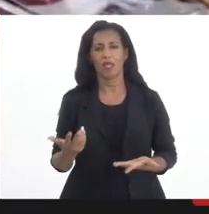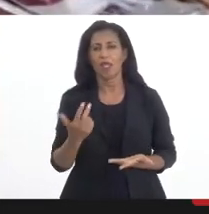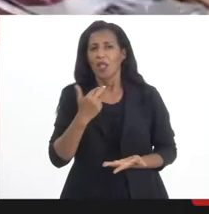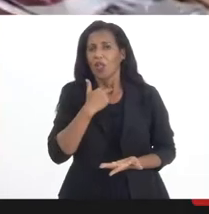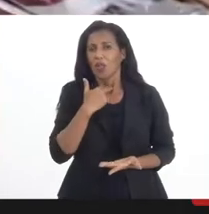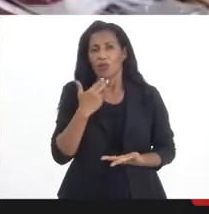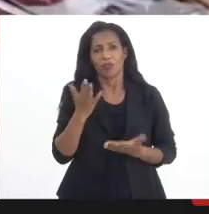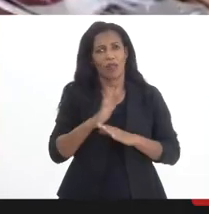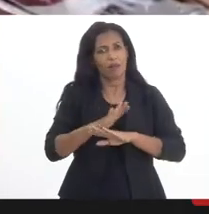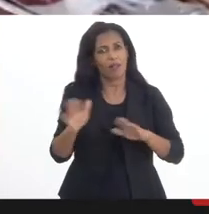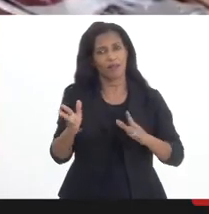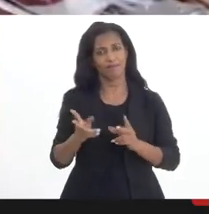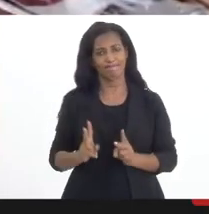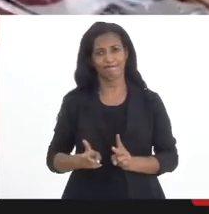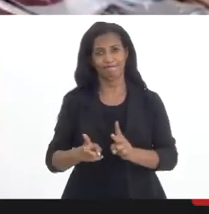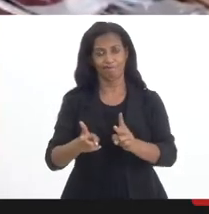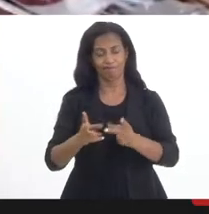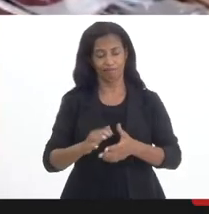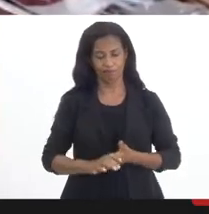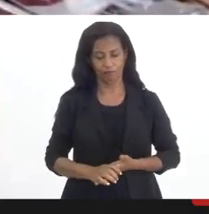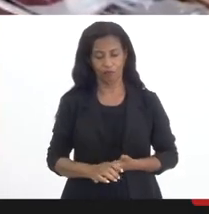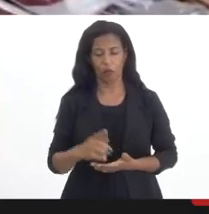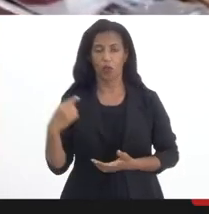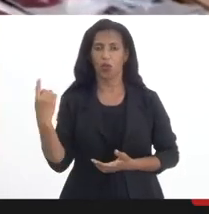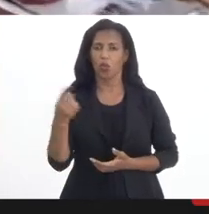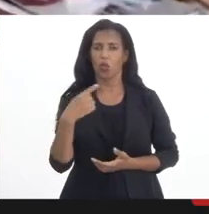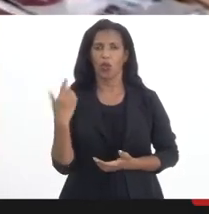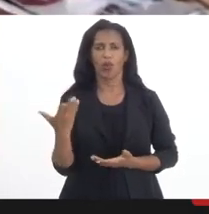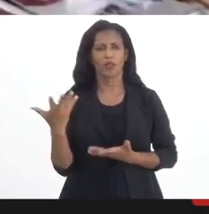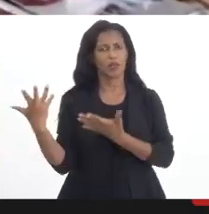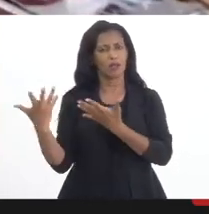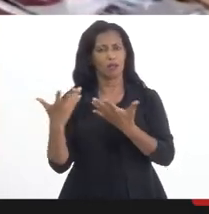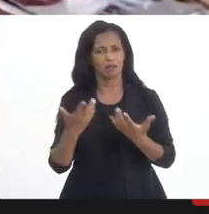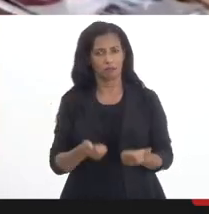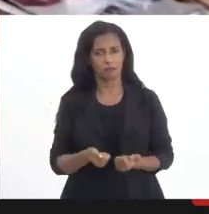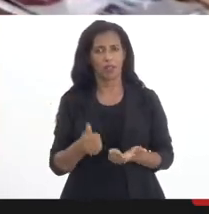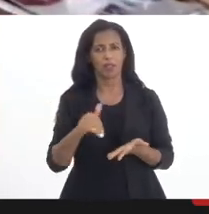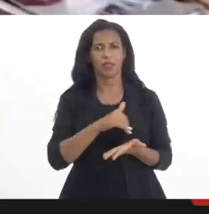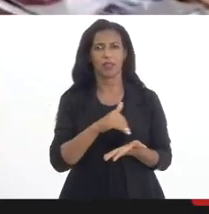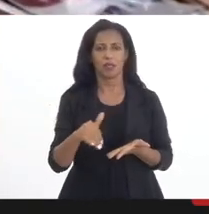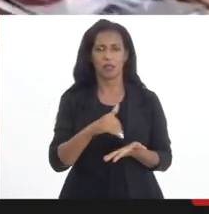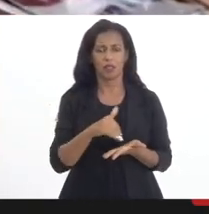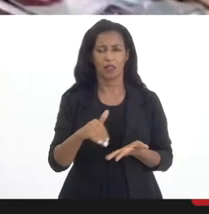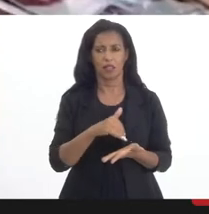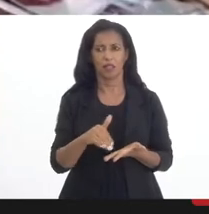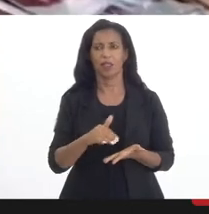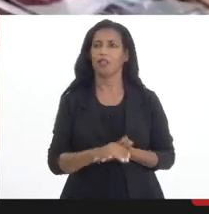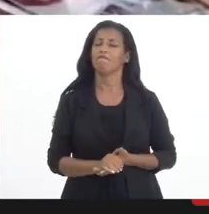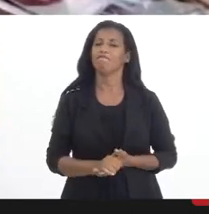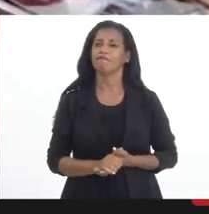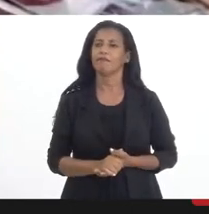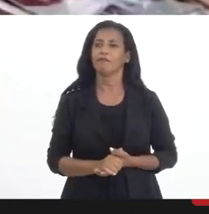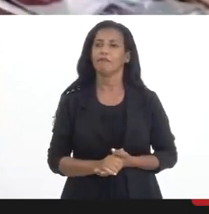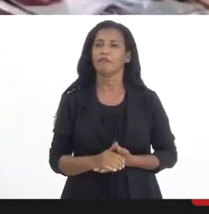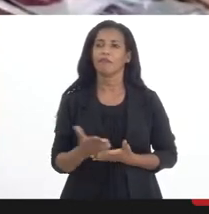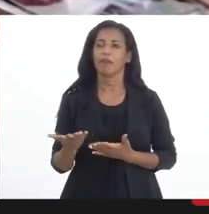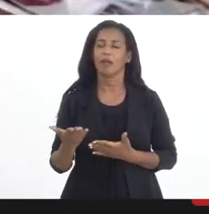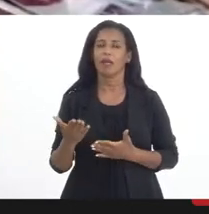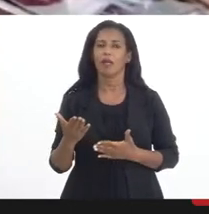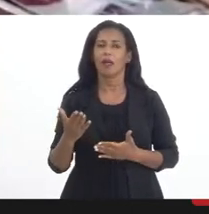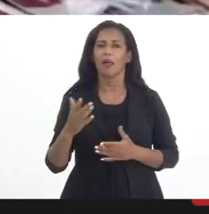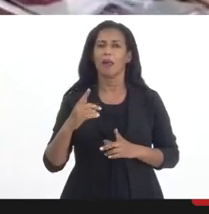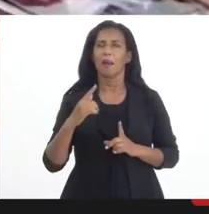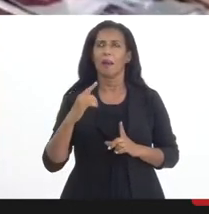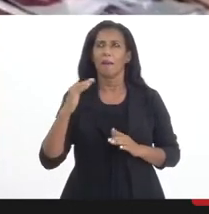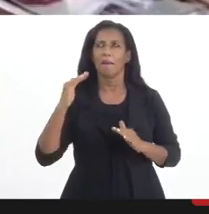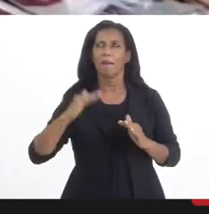e não há mais como continuar. Nós aqui assumimos a secretaria, o doutor Serginho, eu aqui na subsecretaria, há menos de um ano,